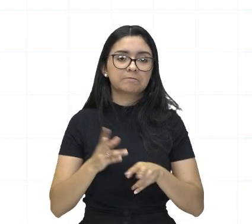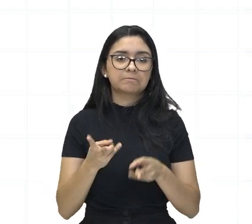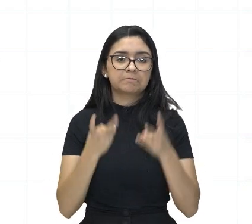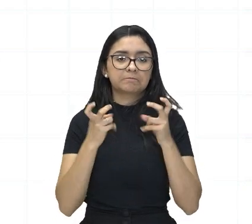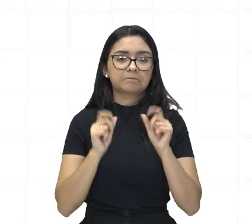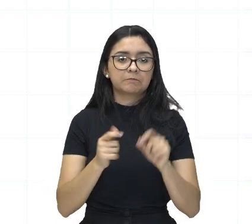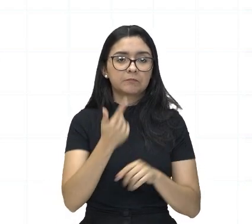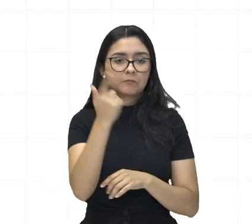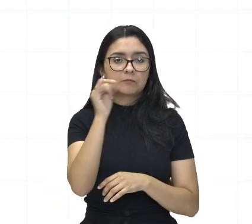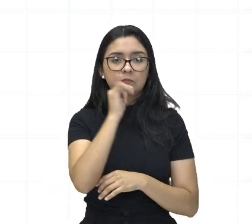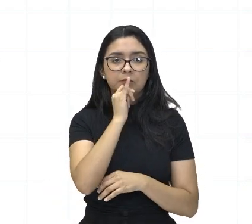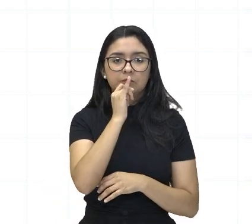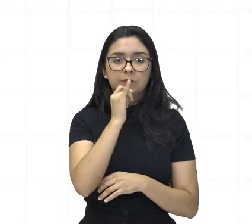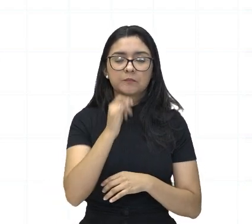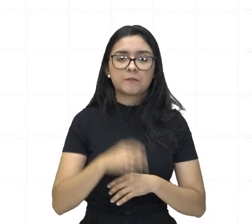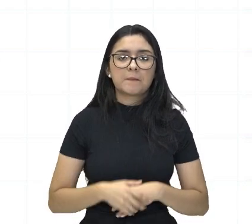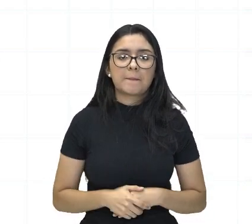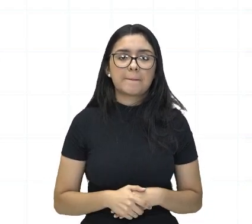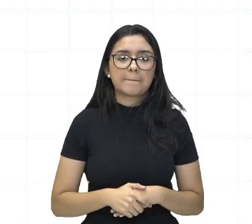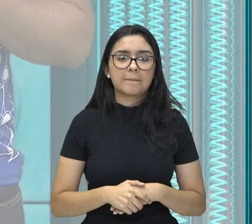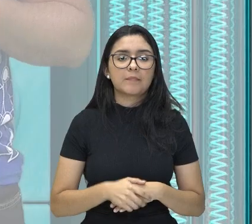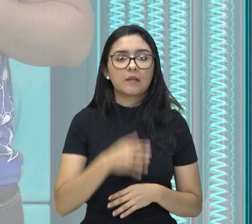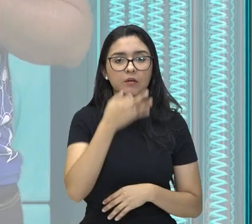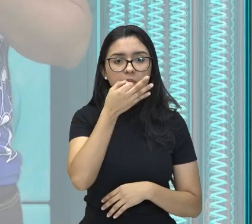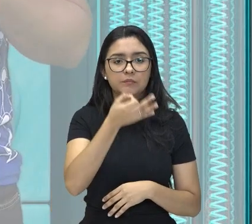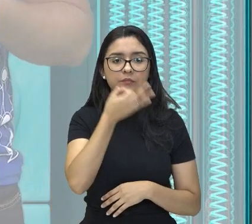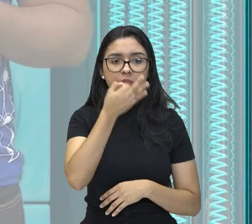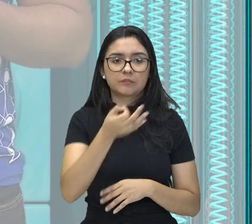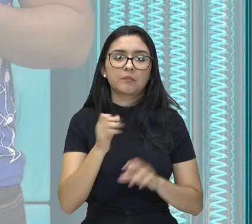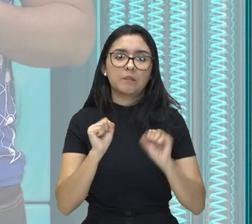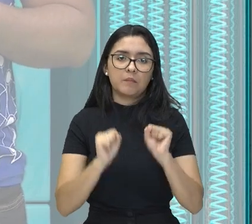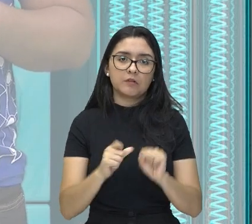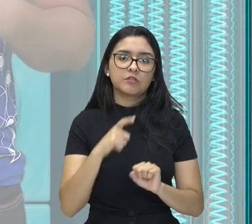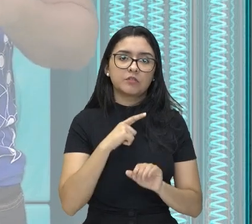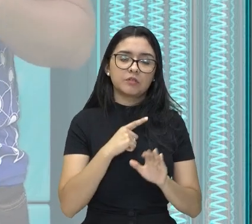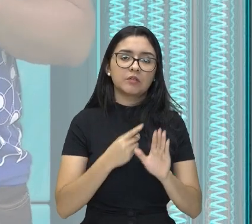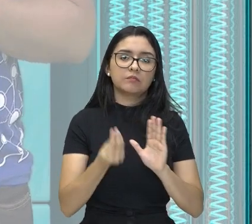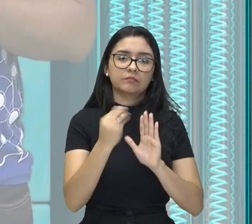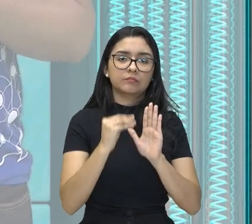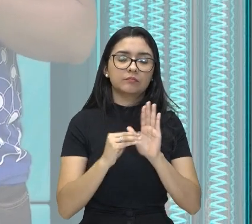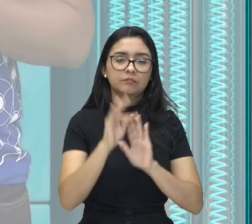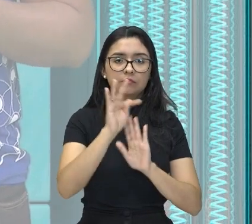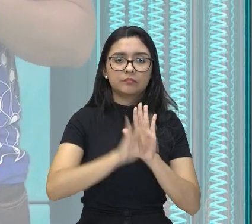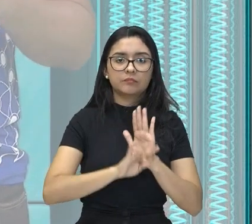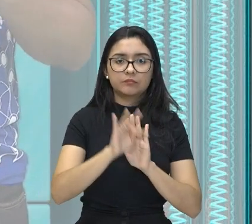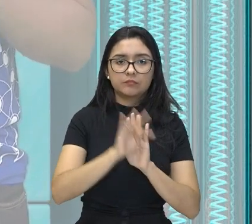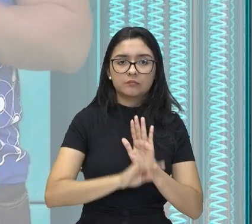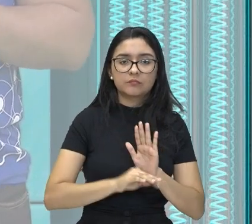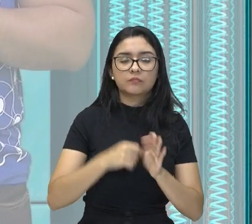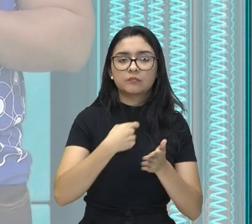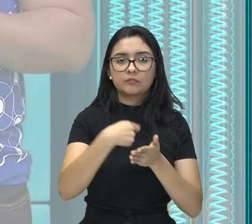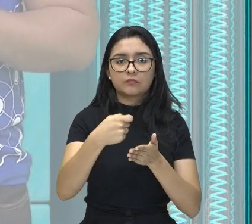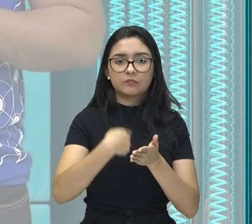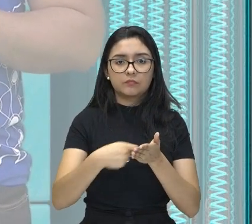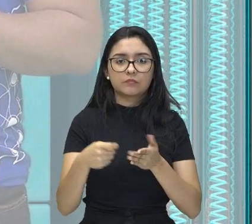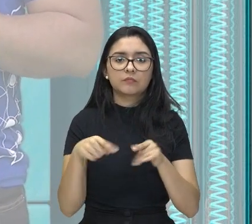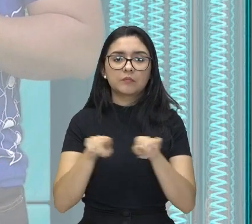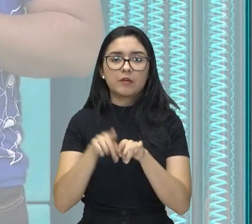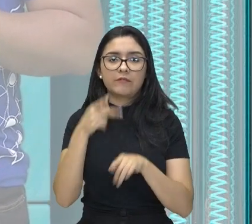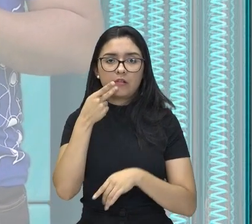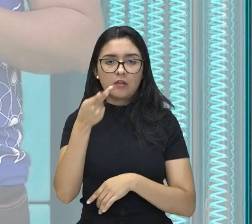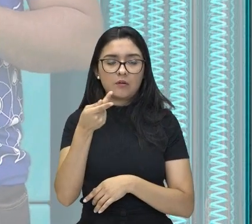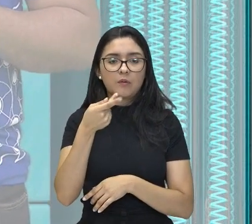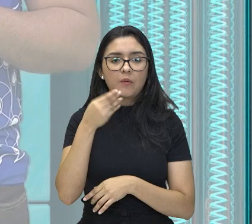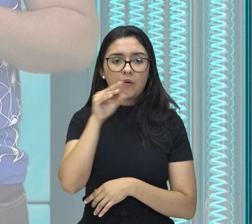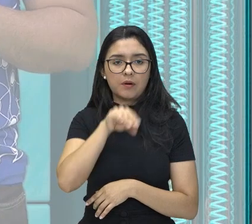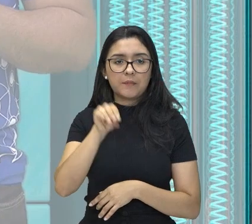mais exemplos de operadores argumentativos que podem estar presentes nos nossos textos, tanto orais quanto escritos,